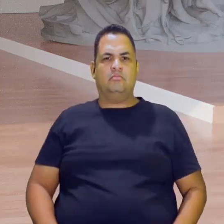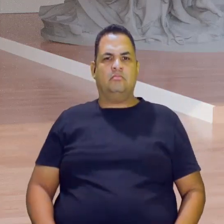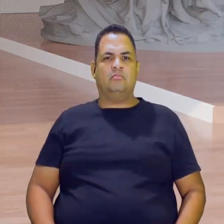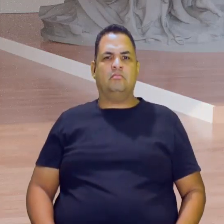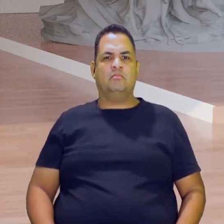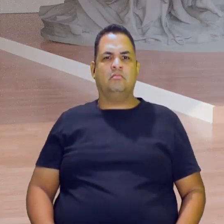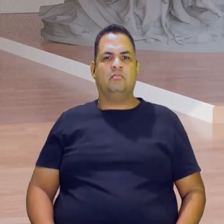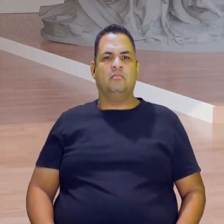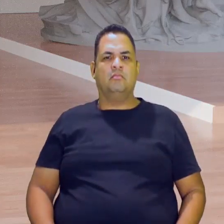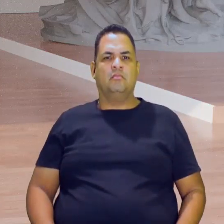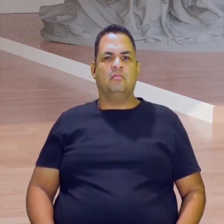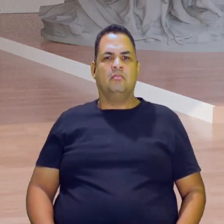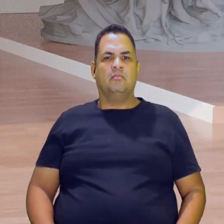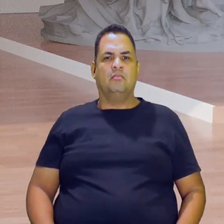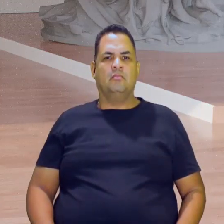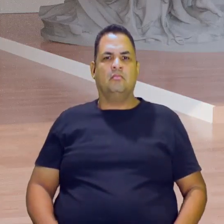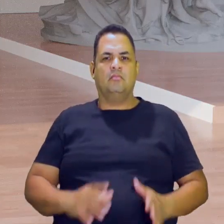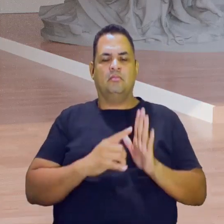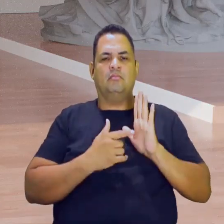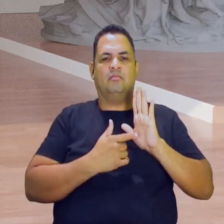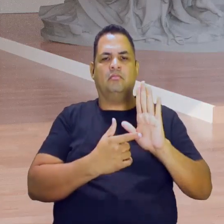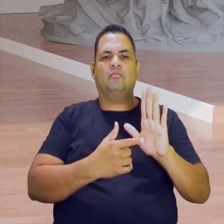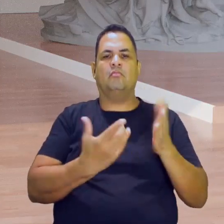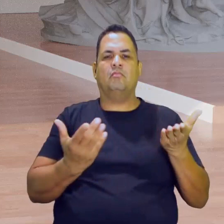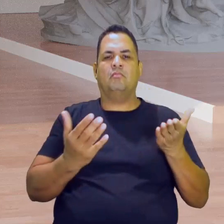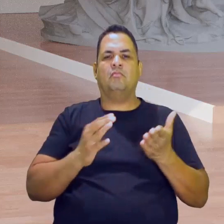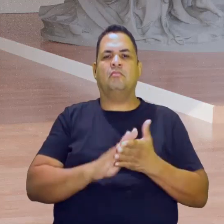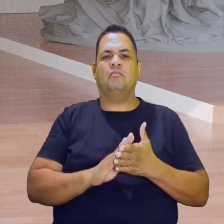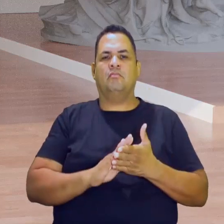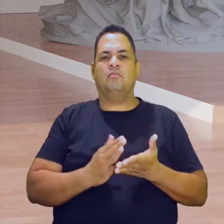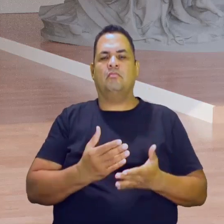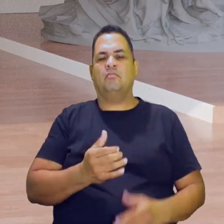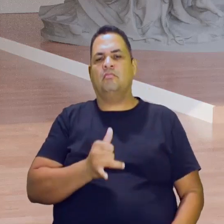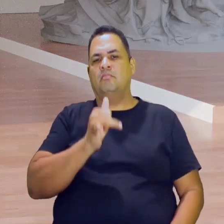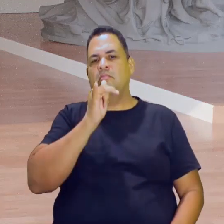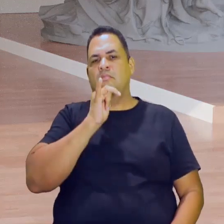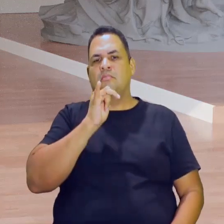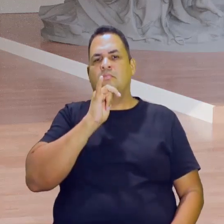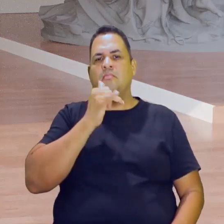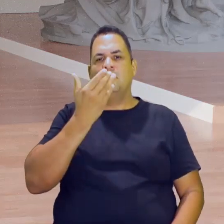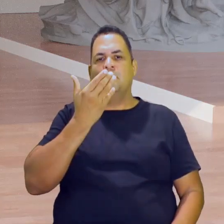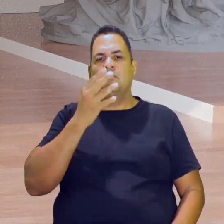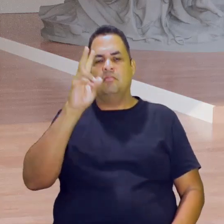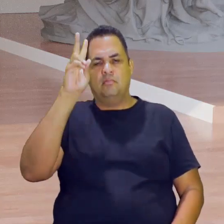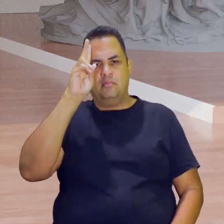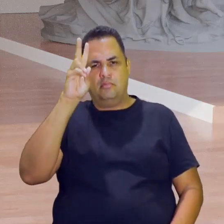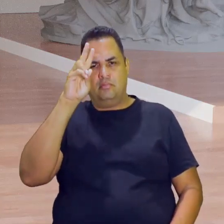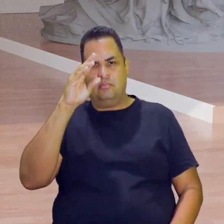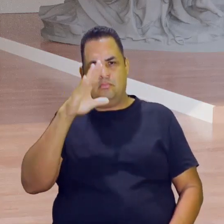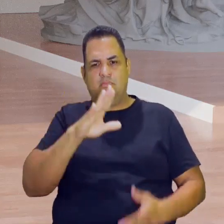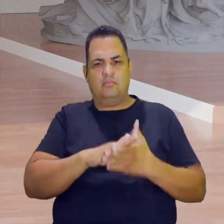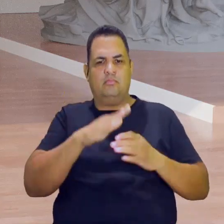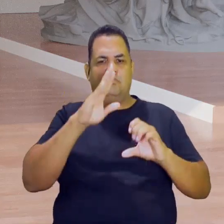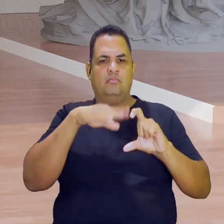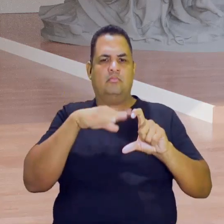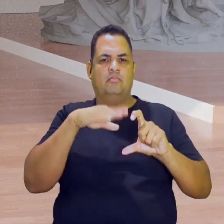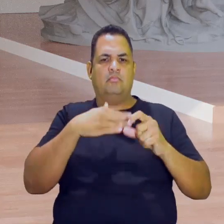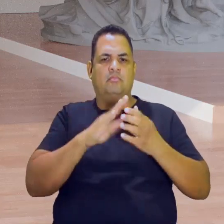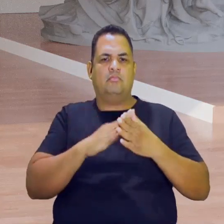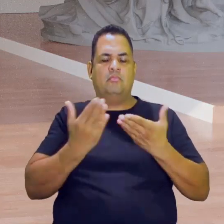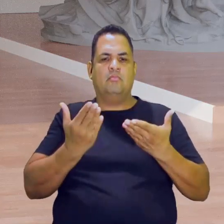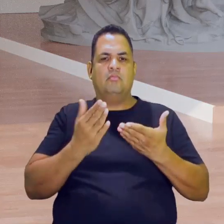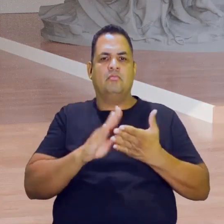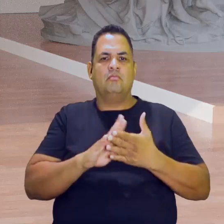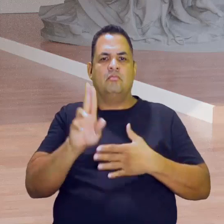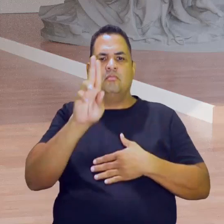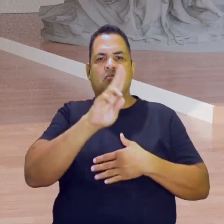certo? Ou representar, por exemplo, uma história, um mito, enfim. Porém, você vai